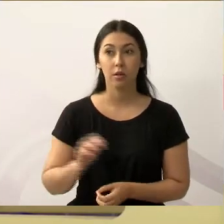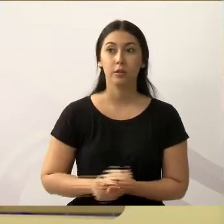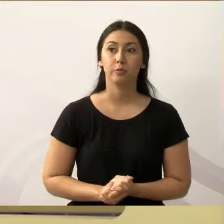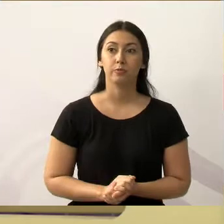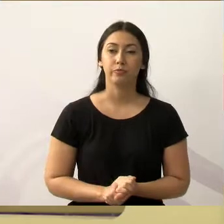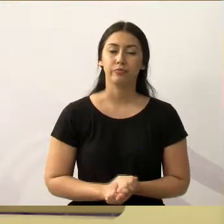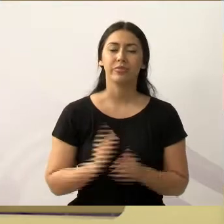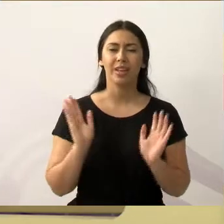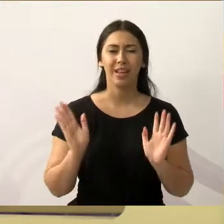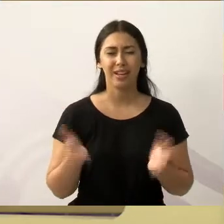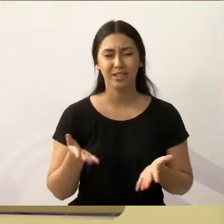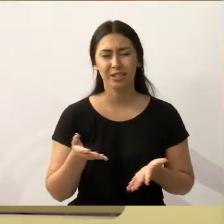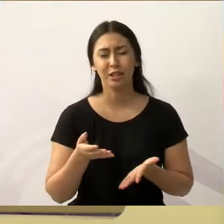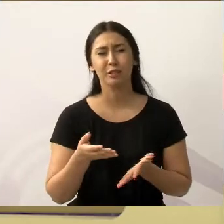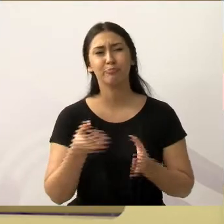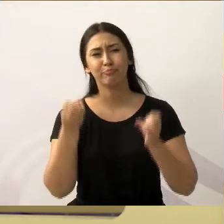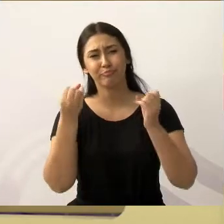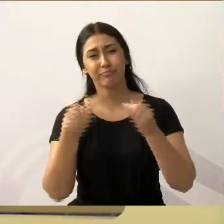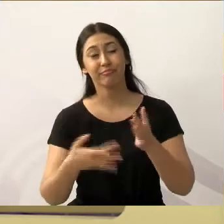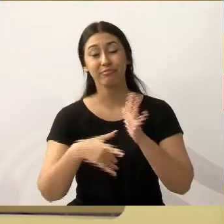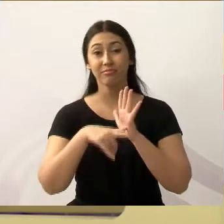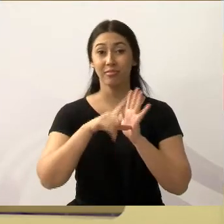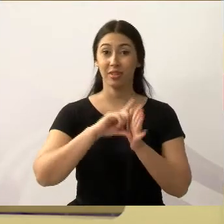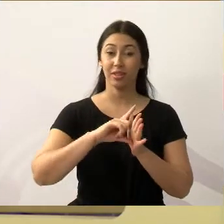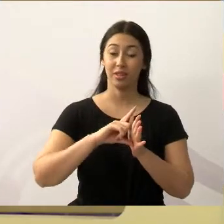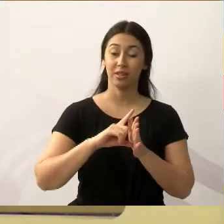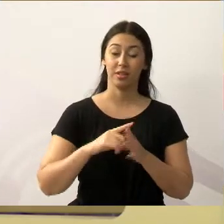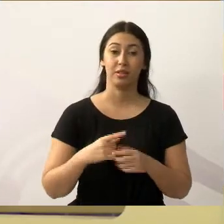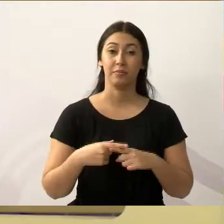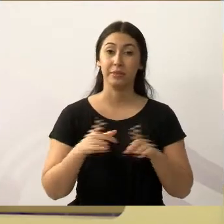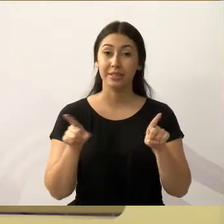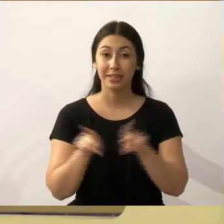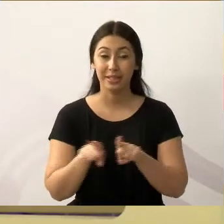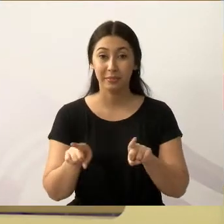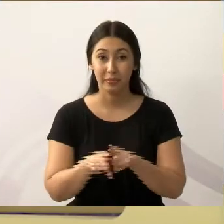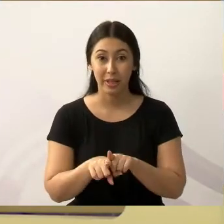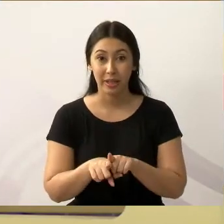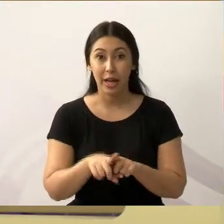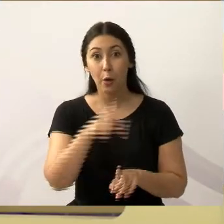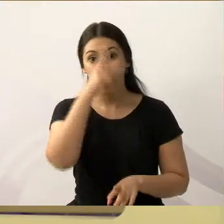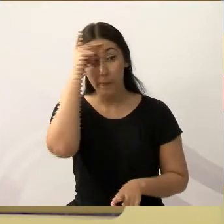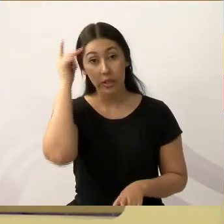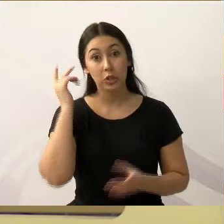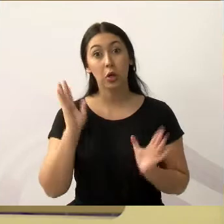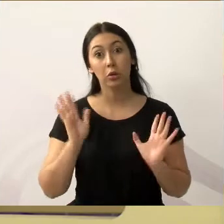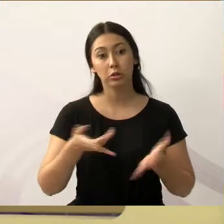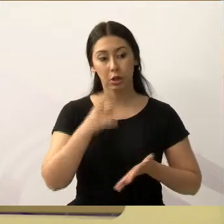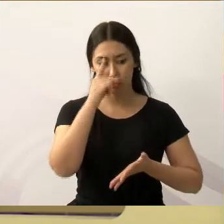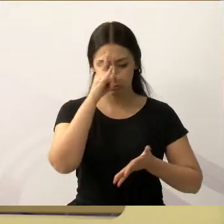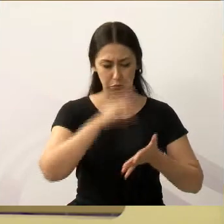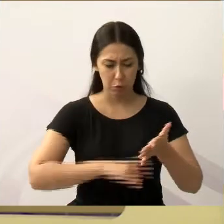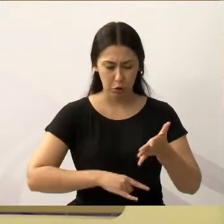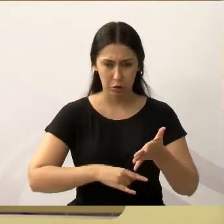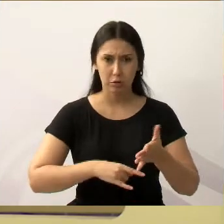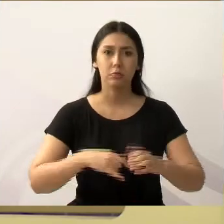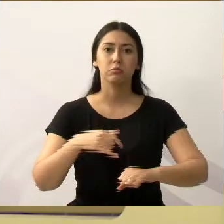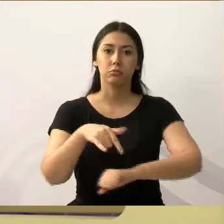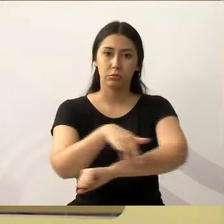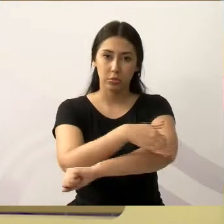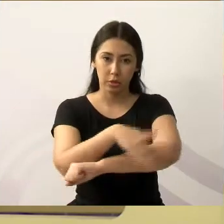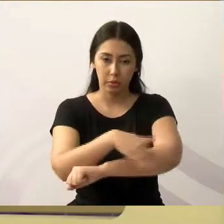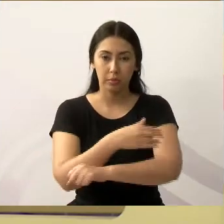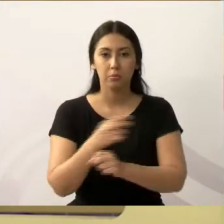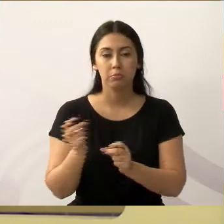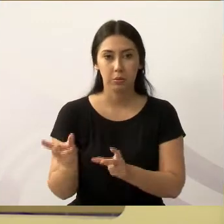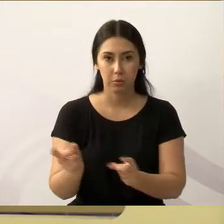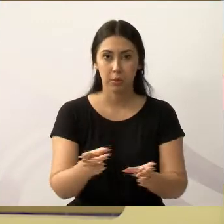falei anteriormente, a arrecadação municipal, mas também dentro do cadastro dessas pessoas, das pessoas que estão cadastradas dentro da